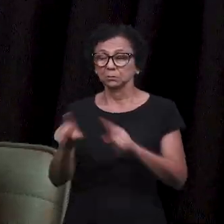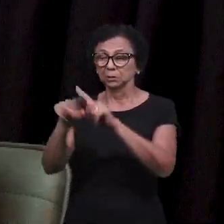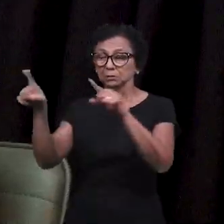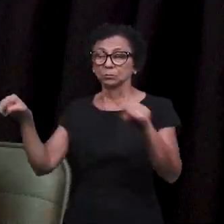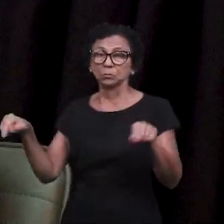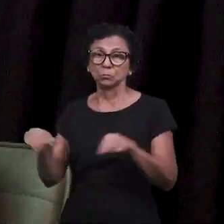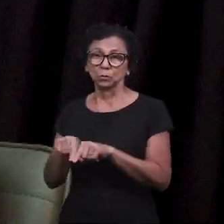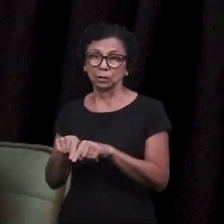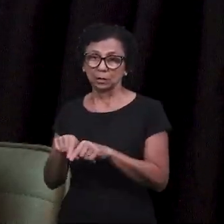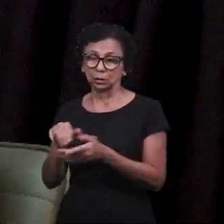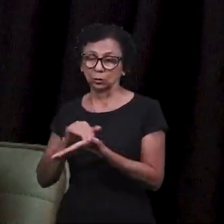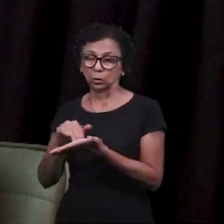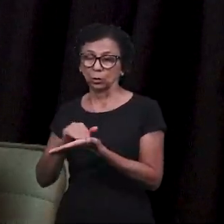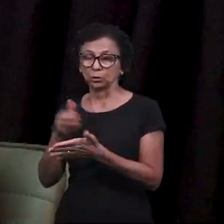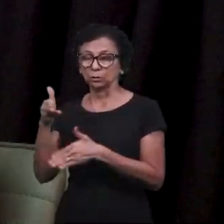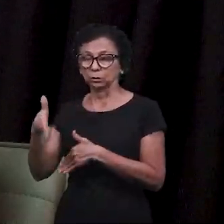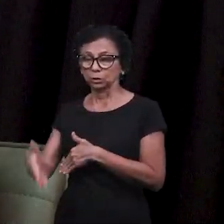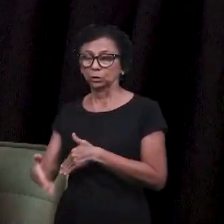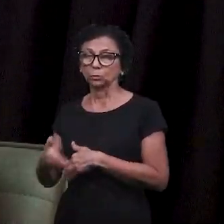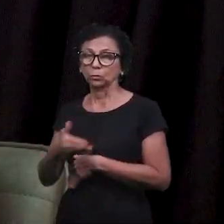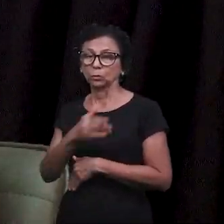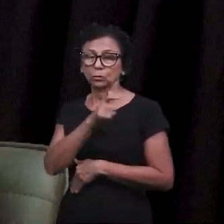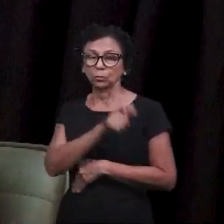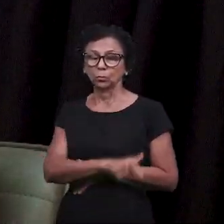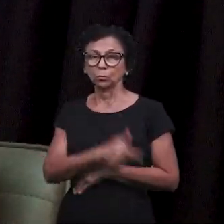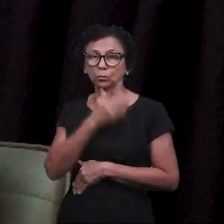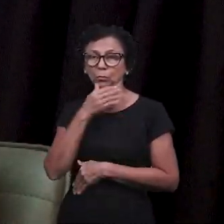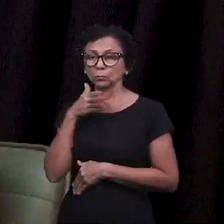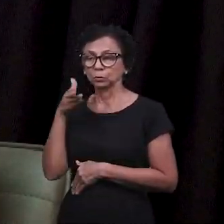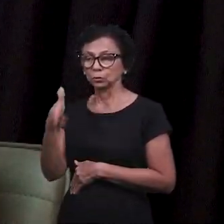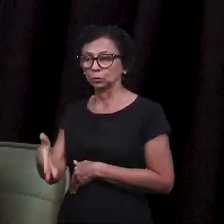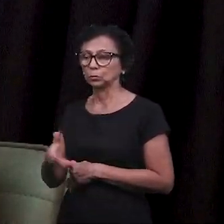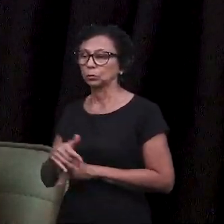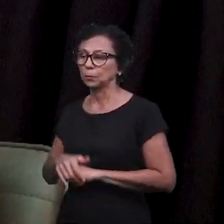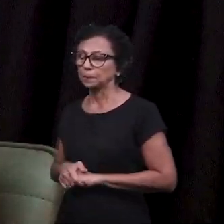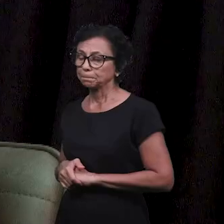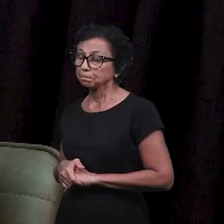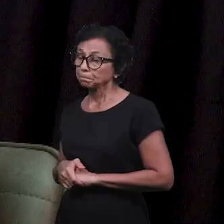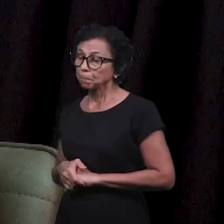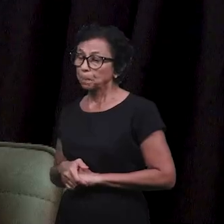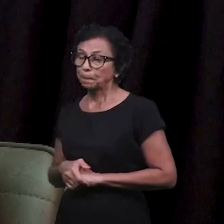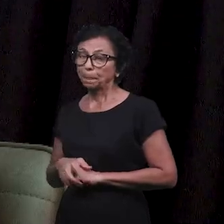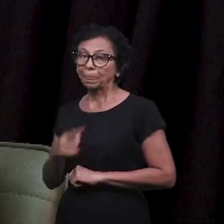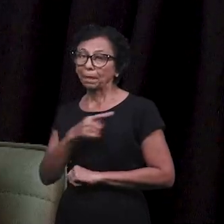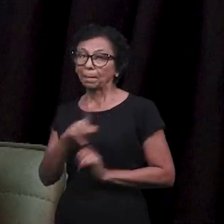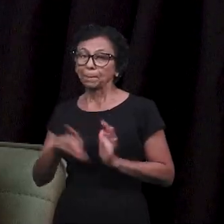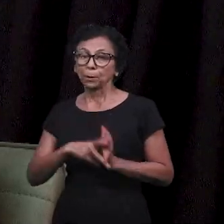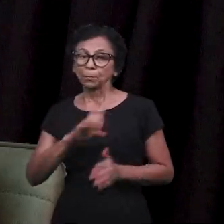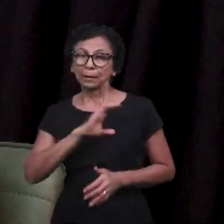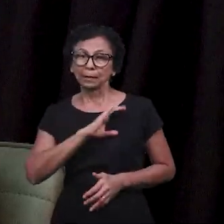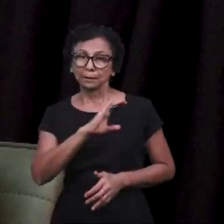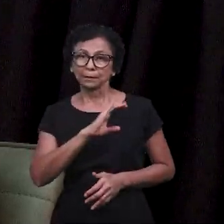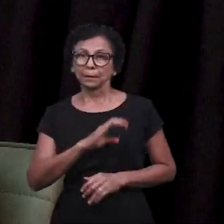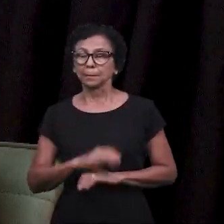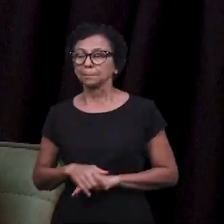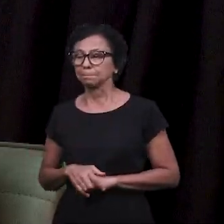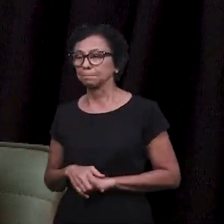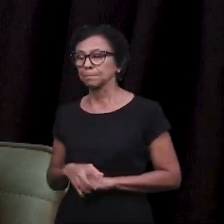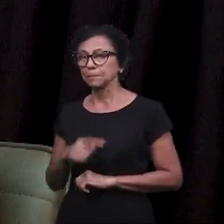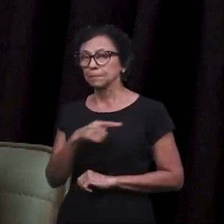empresa canadense que tem filiais no Brasil, que tem uma filial no Brasil. E eles sofreram uma sanção da